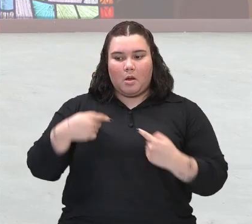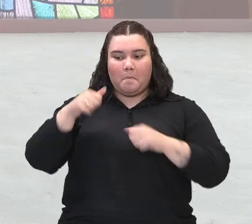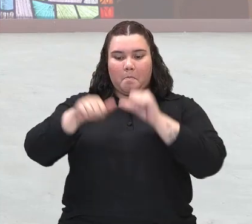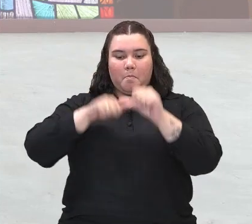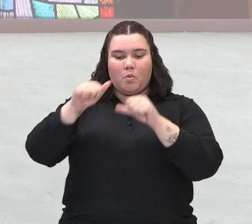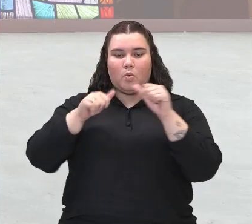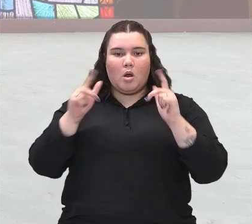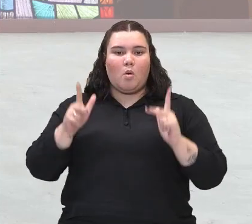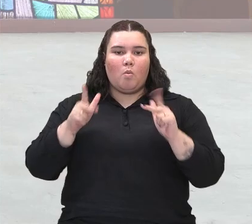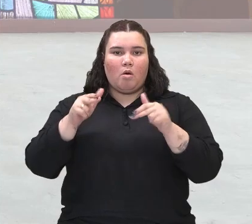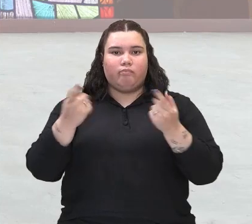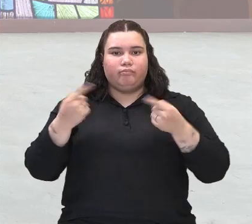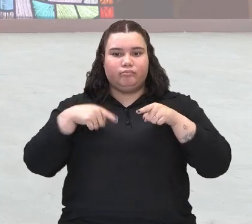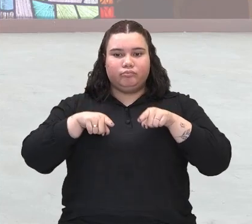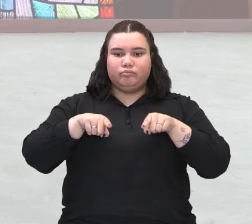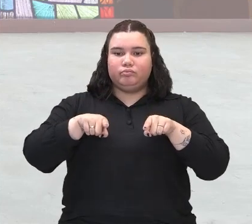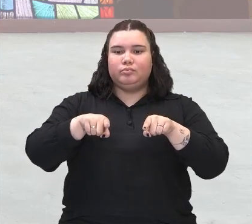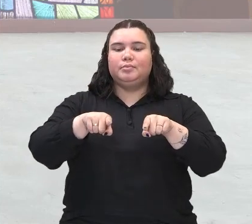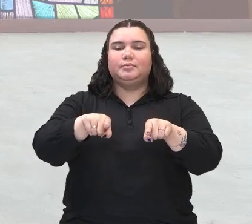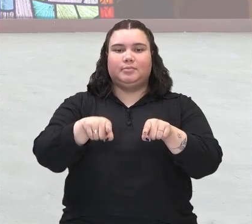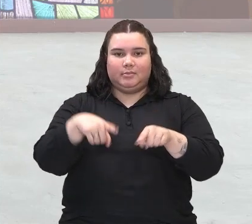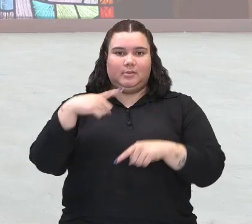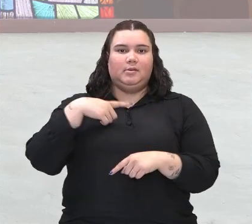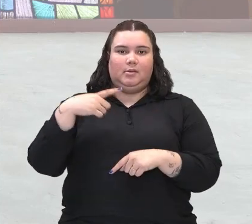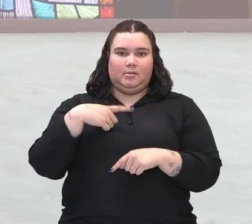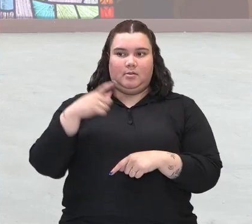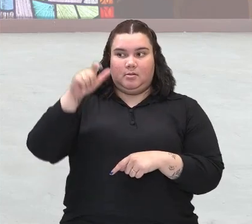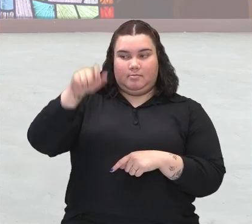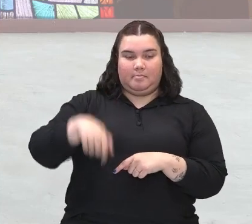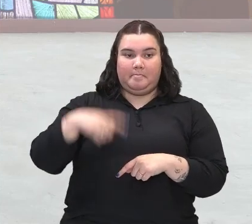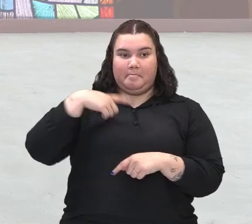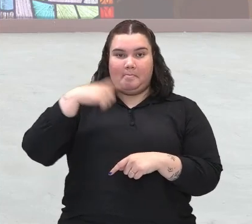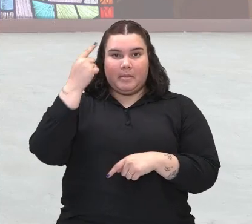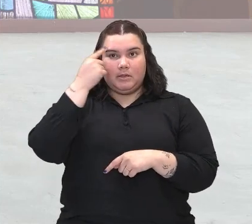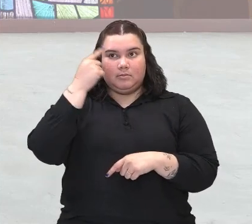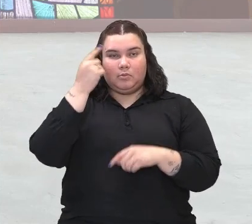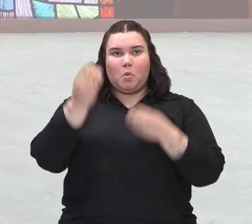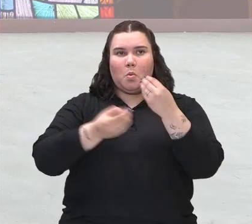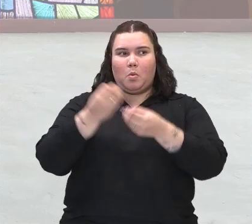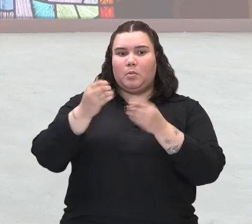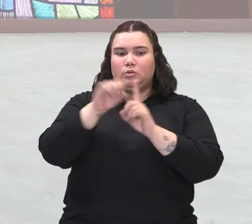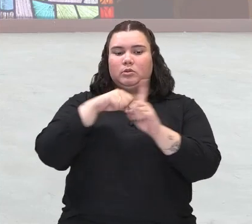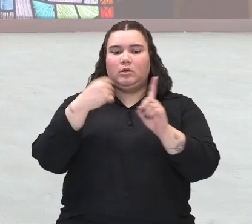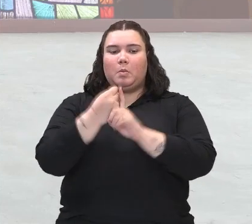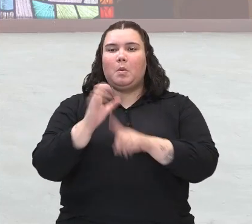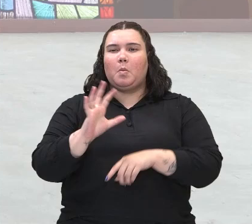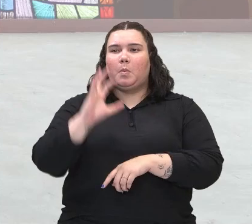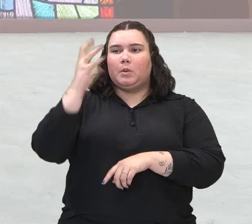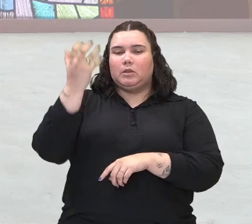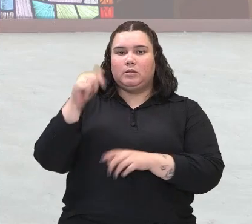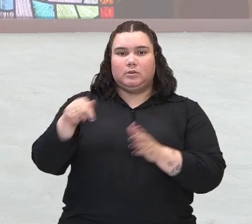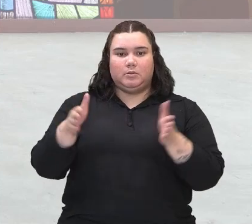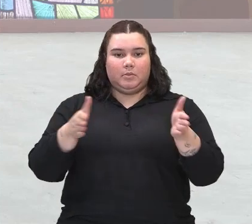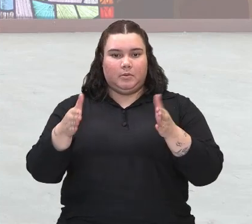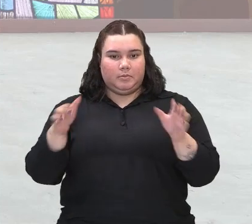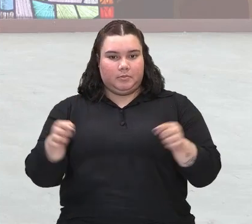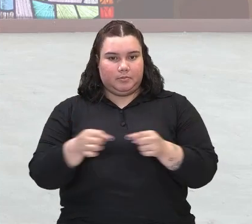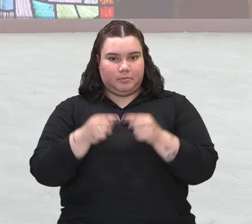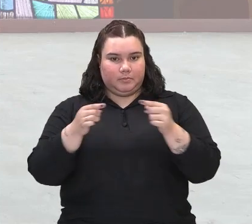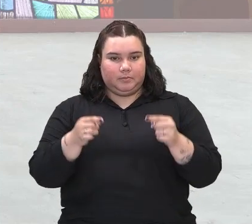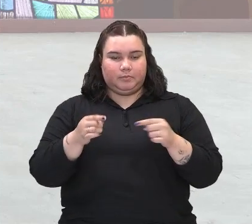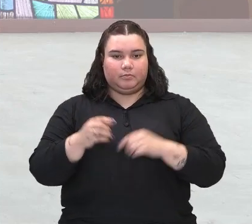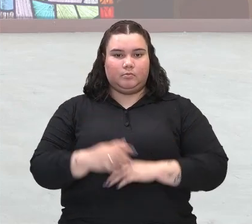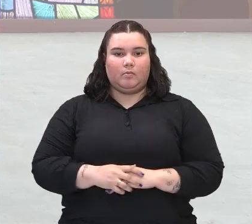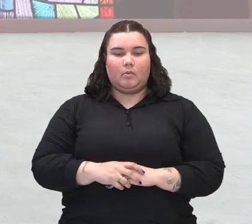transformando de acordo com o pensamento do homem naquele momento o que está acontecendo na sociedade naquele momento outro momento da